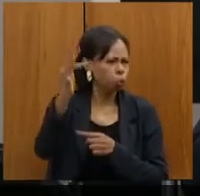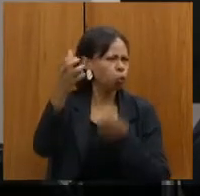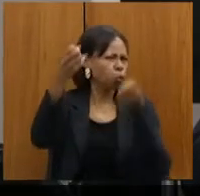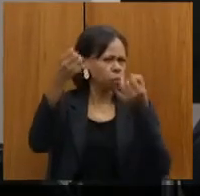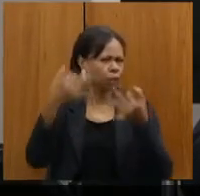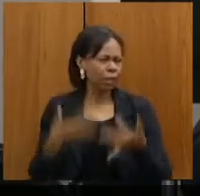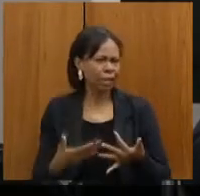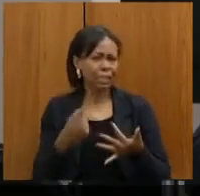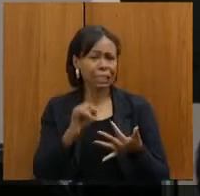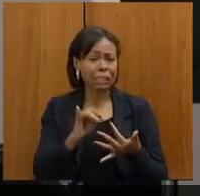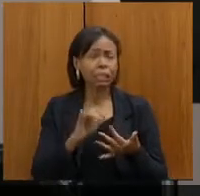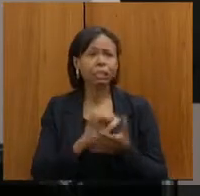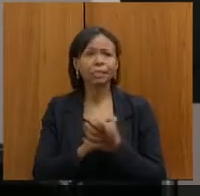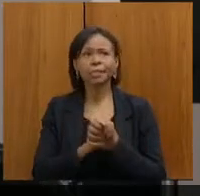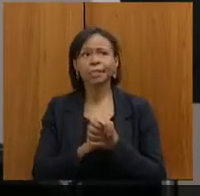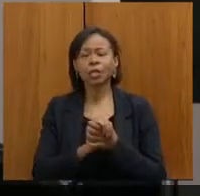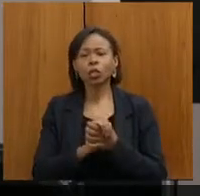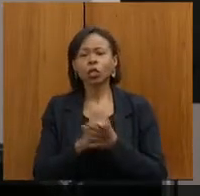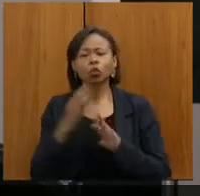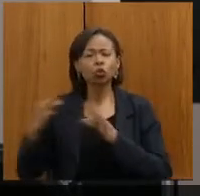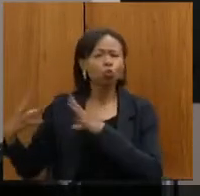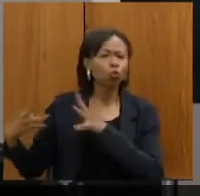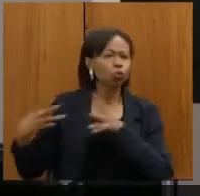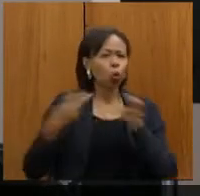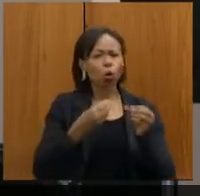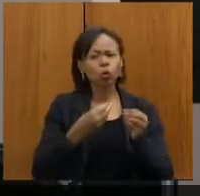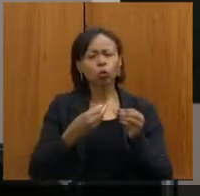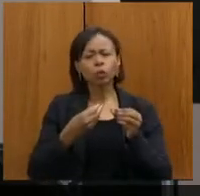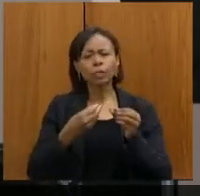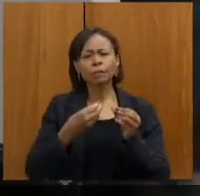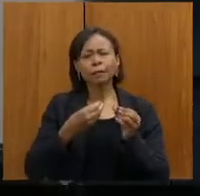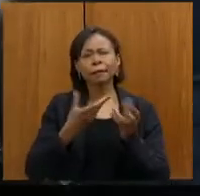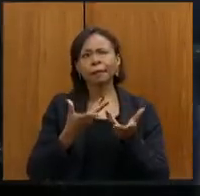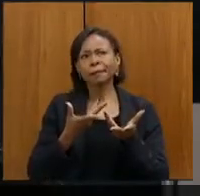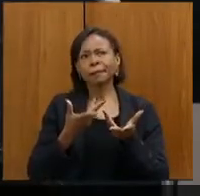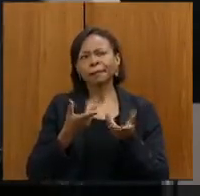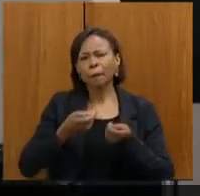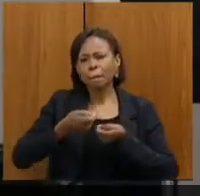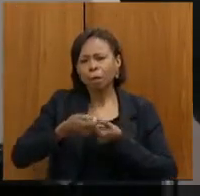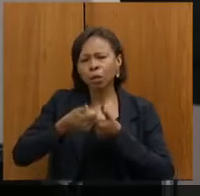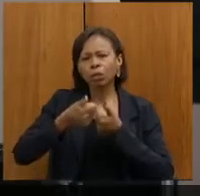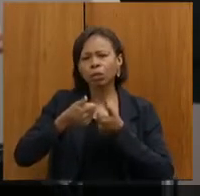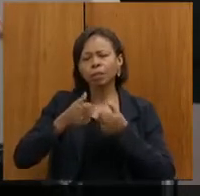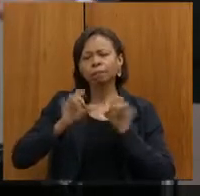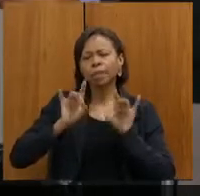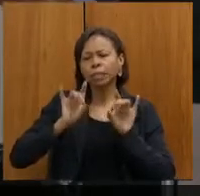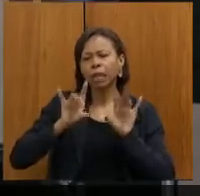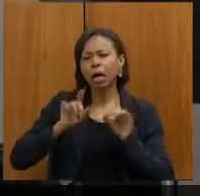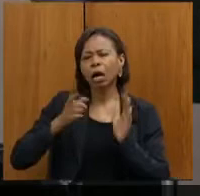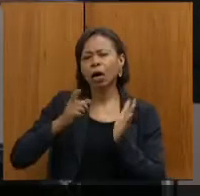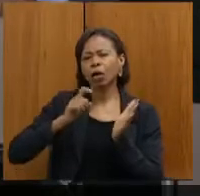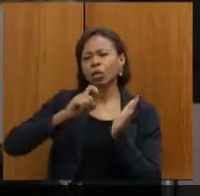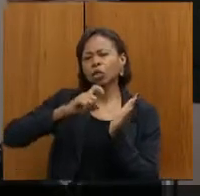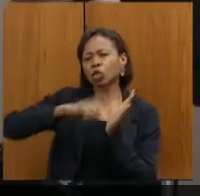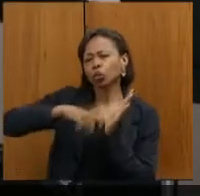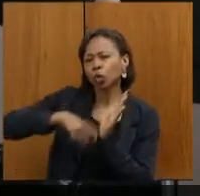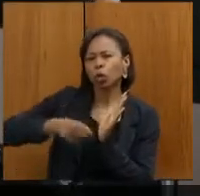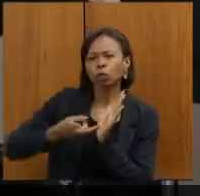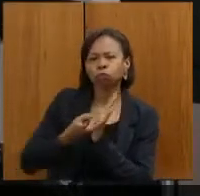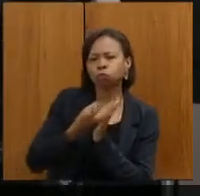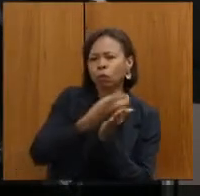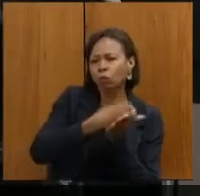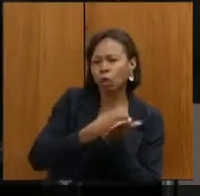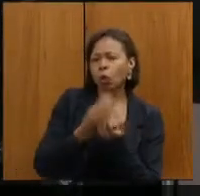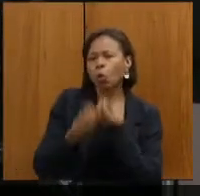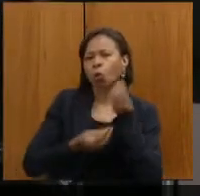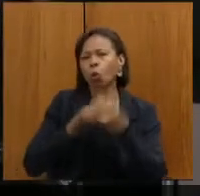nos todos os regimes especiais de tributação quais seriam os impactos para o estado de Minas Gerais a curto